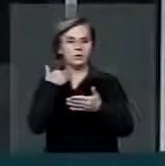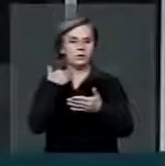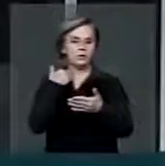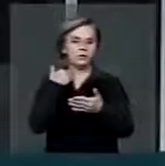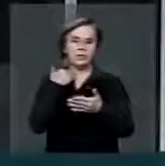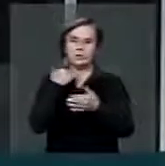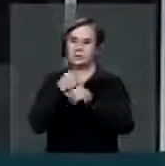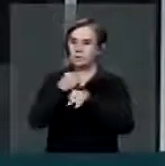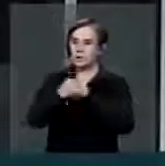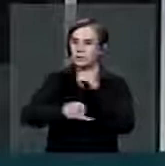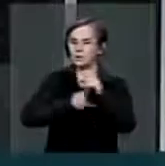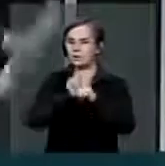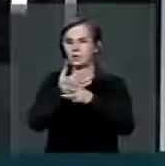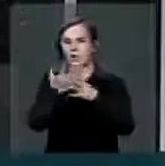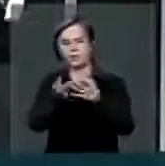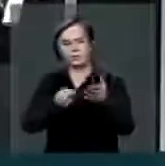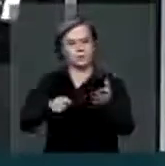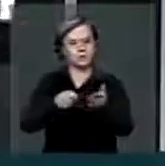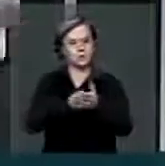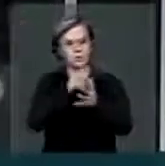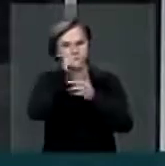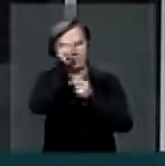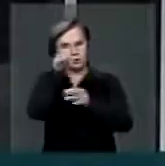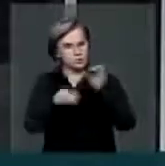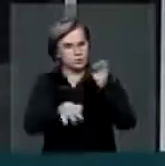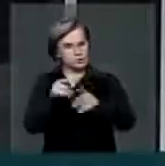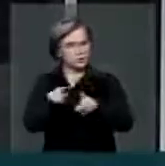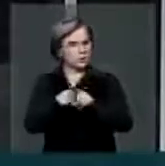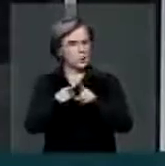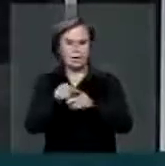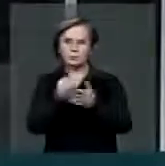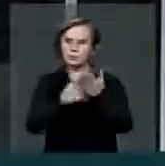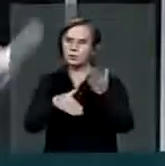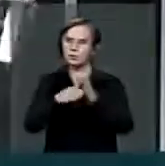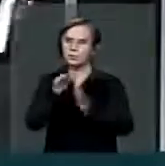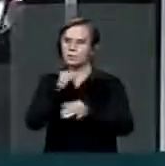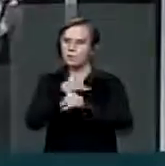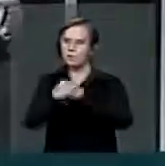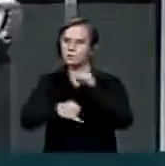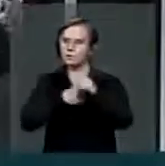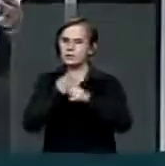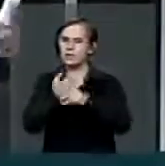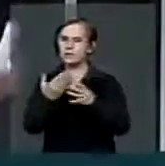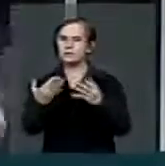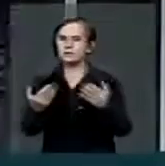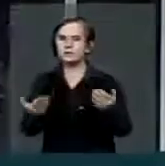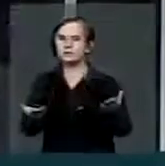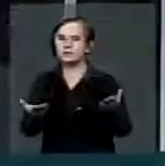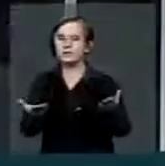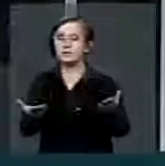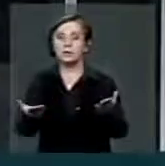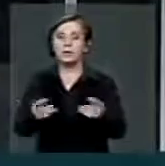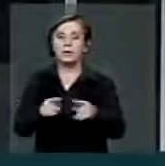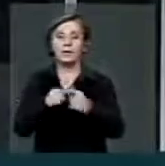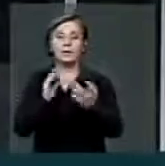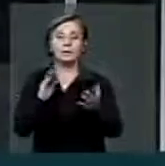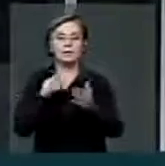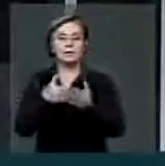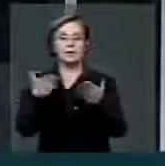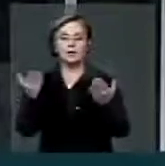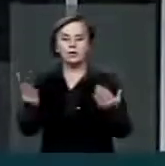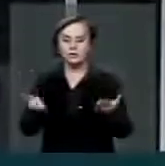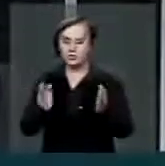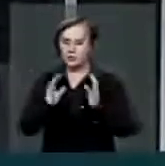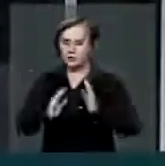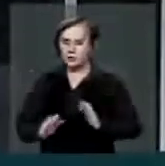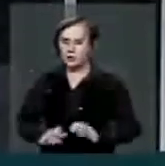Judiciário. Mas por que razão, senhor presidente, até hoje não temos um mecanismo que permita ao cidadão